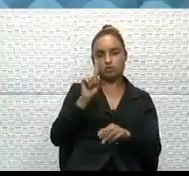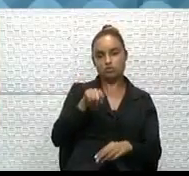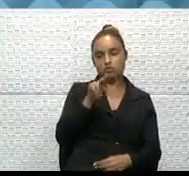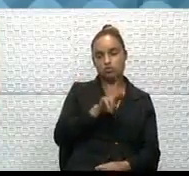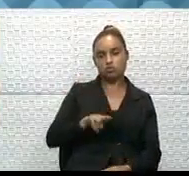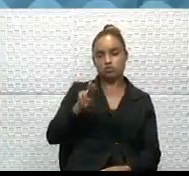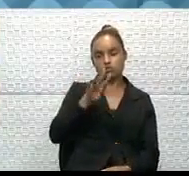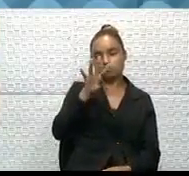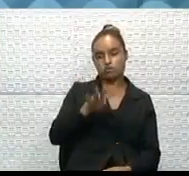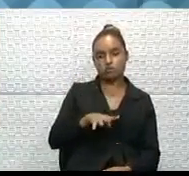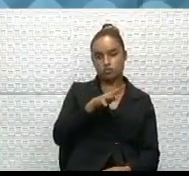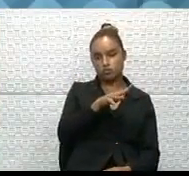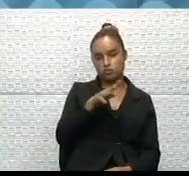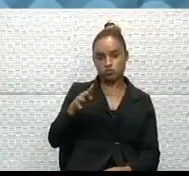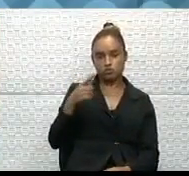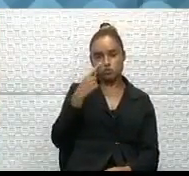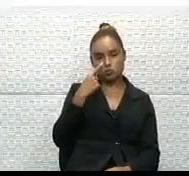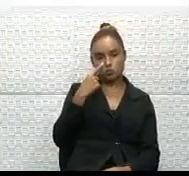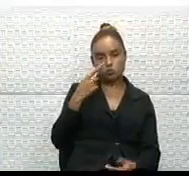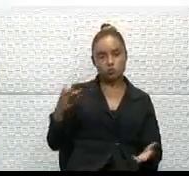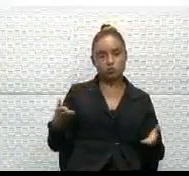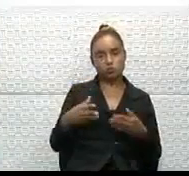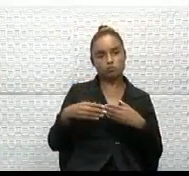Excel. Acompanhe comigo no quadro.